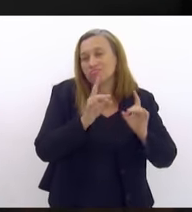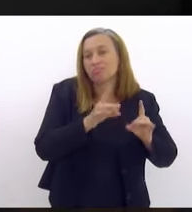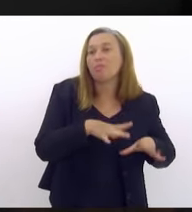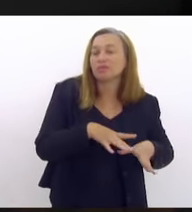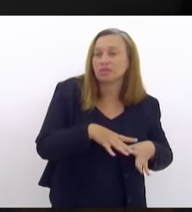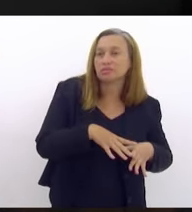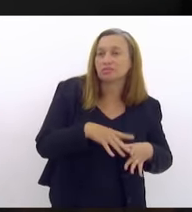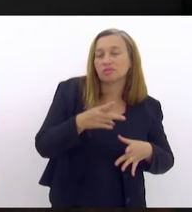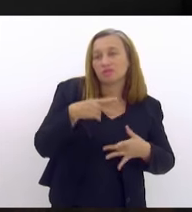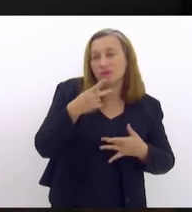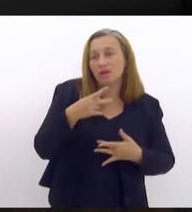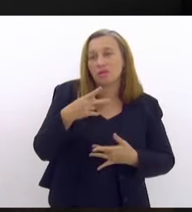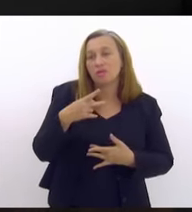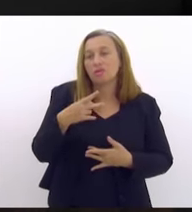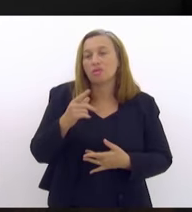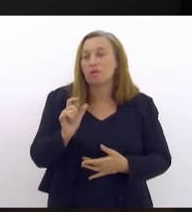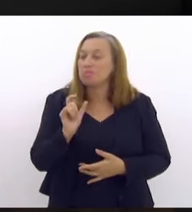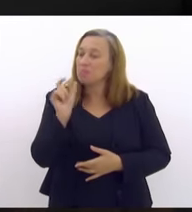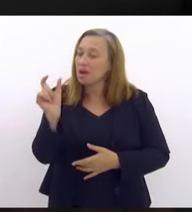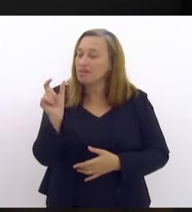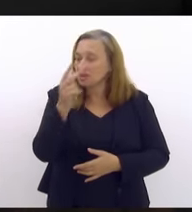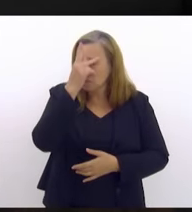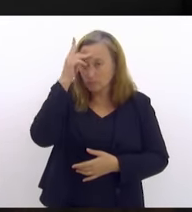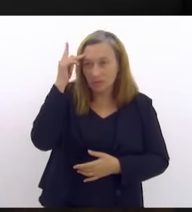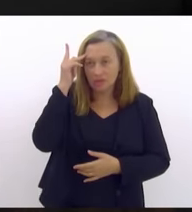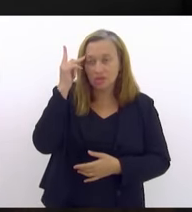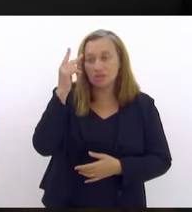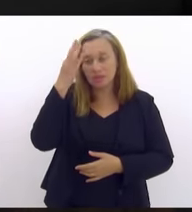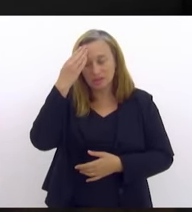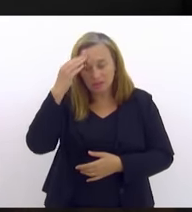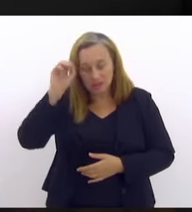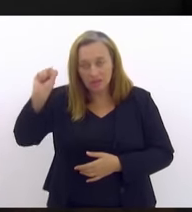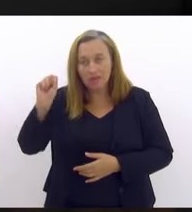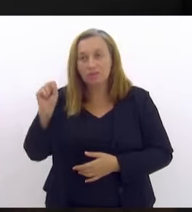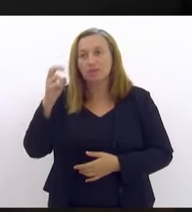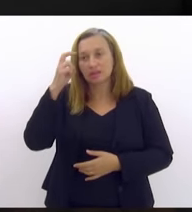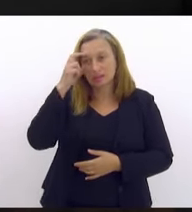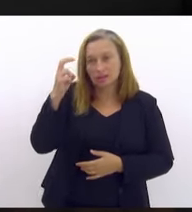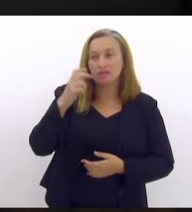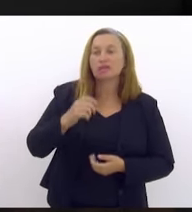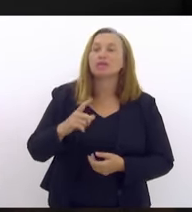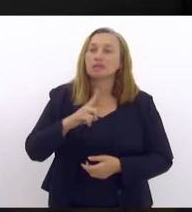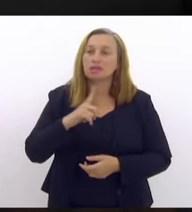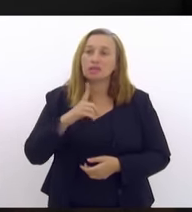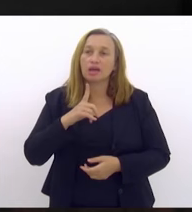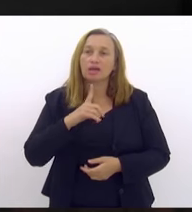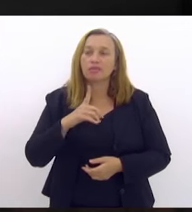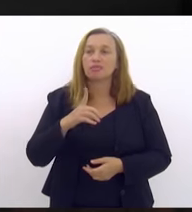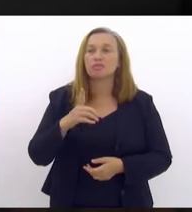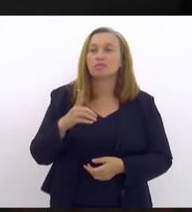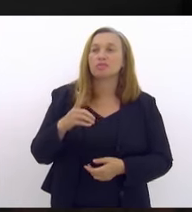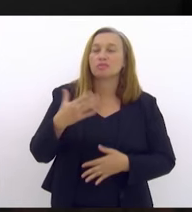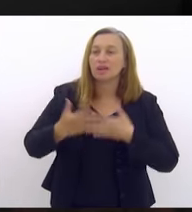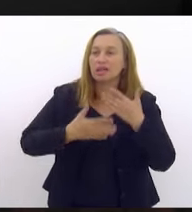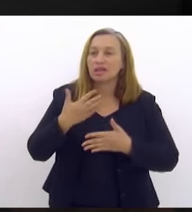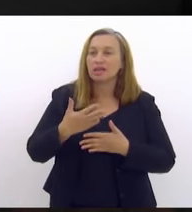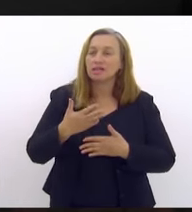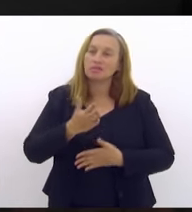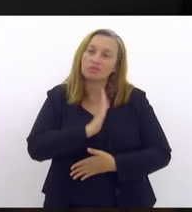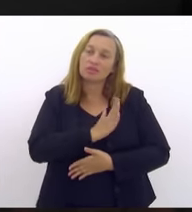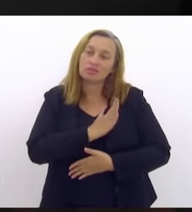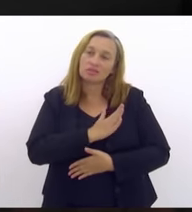ouve uma palavra de uma pessoa sábia, experiente e que tem um dom, nosso coração fica muito mais